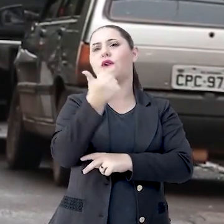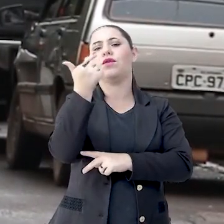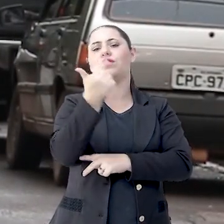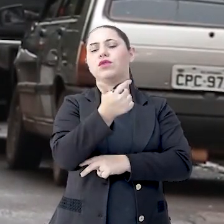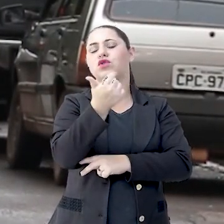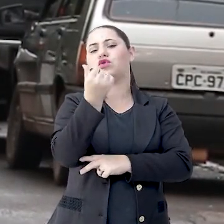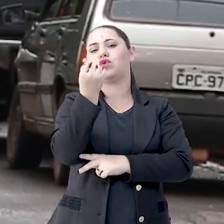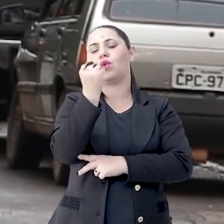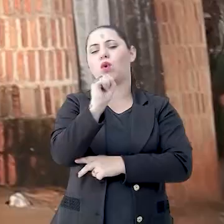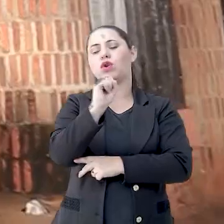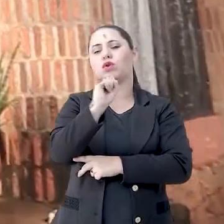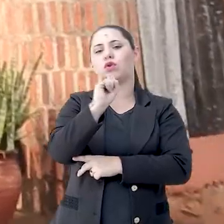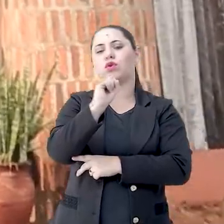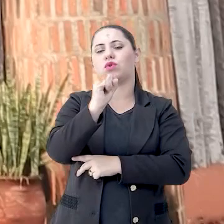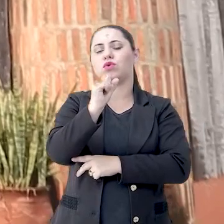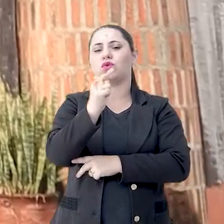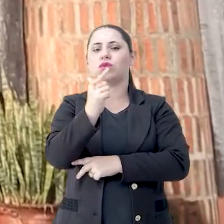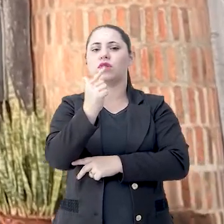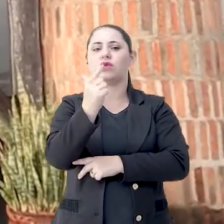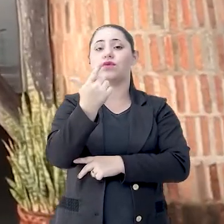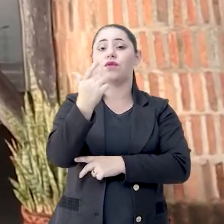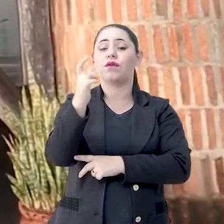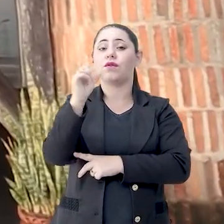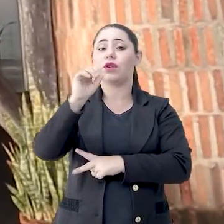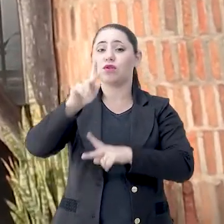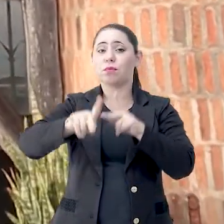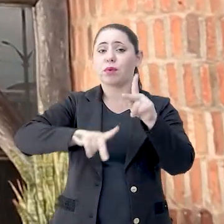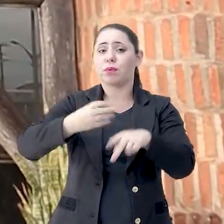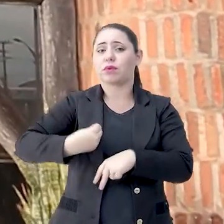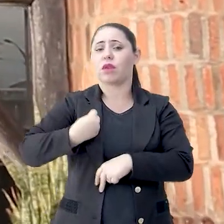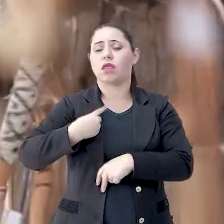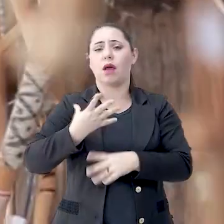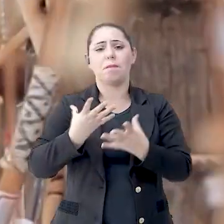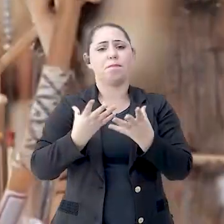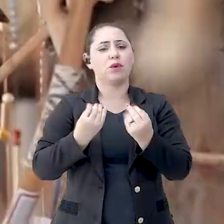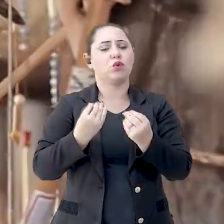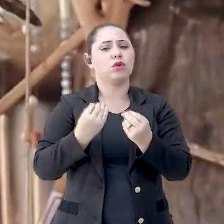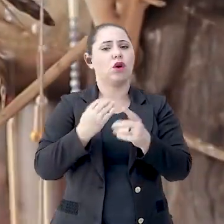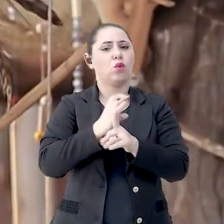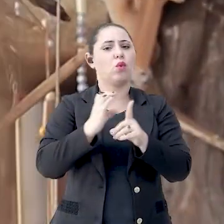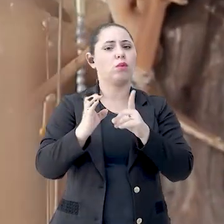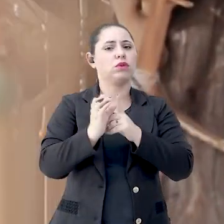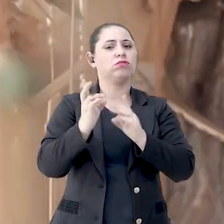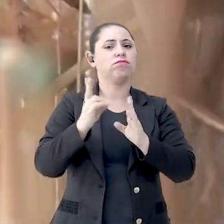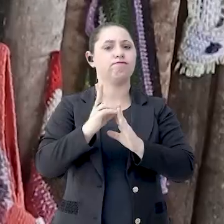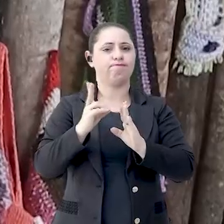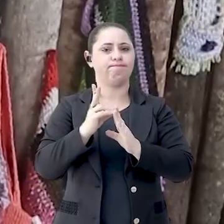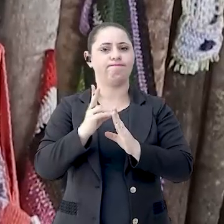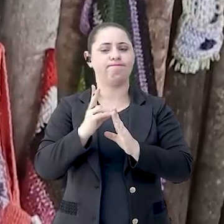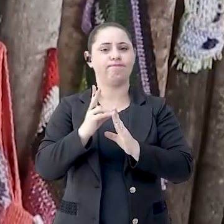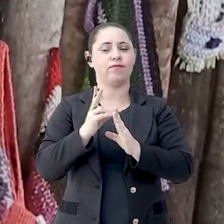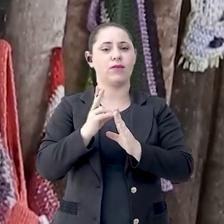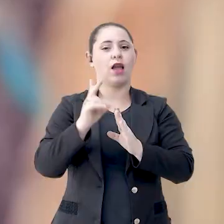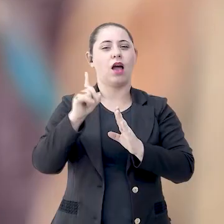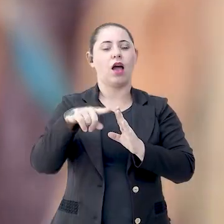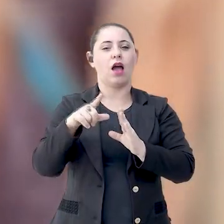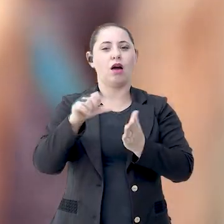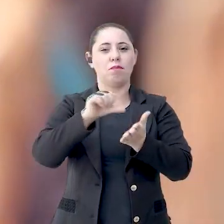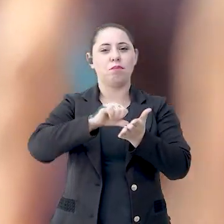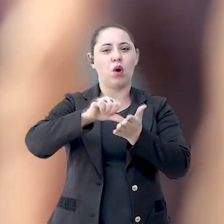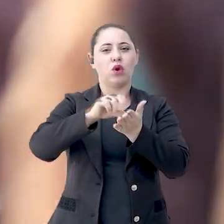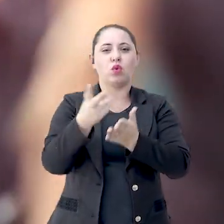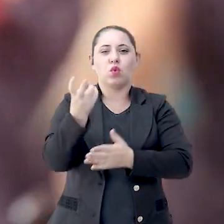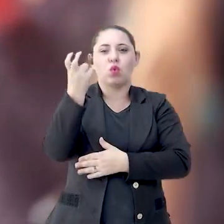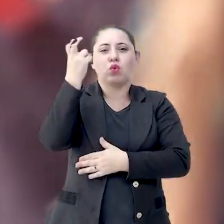28.220 habitantes. Concentra muitas comunidades tradicionais indígenas, sendo um polo cultural